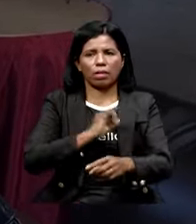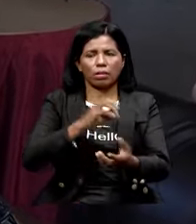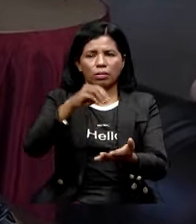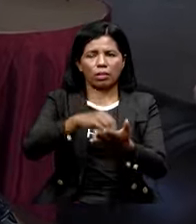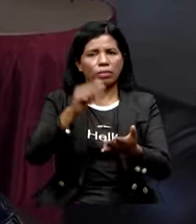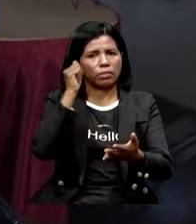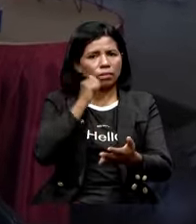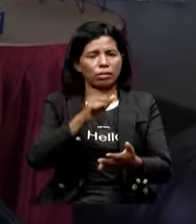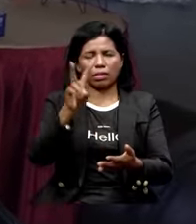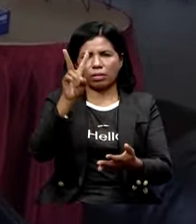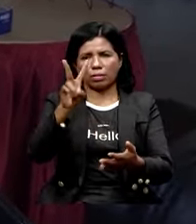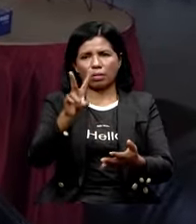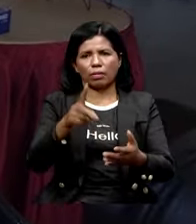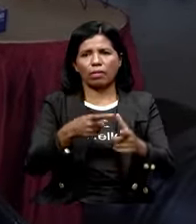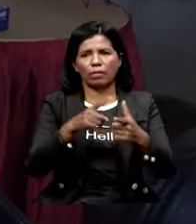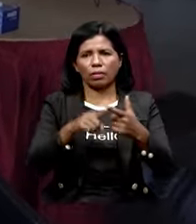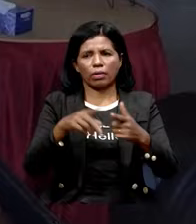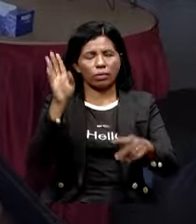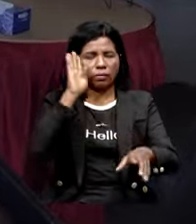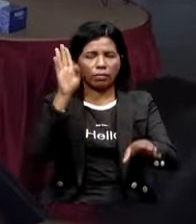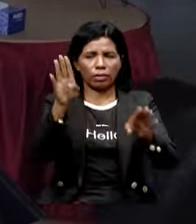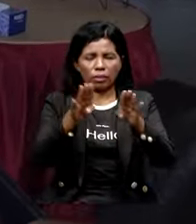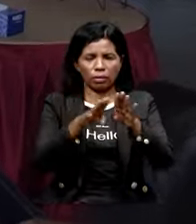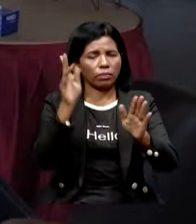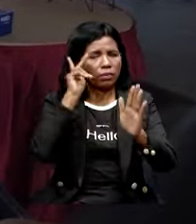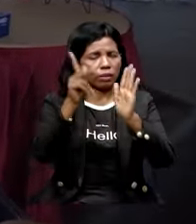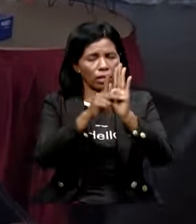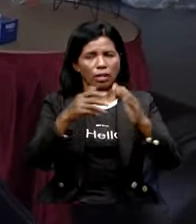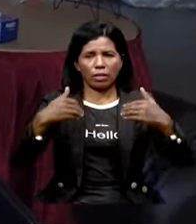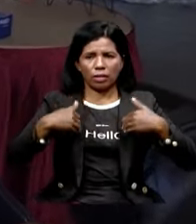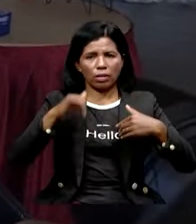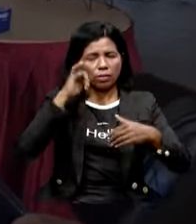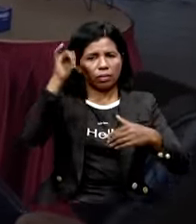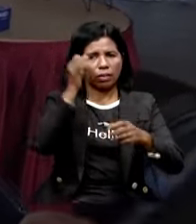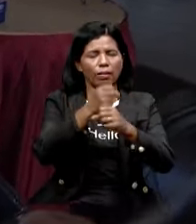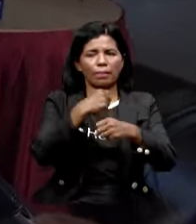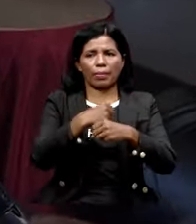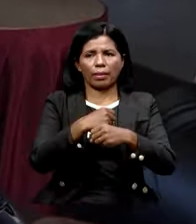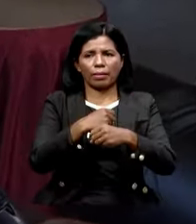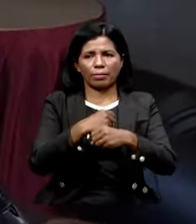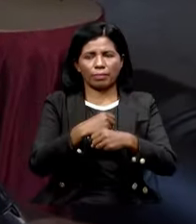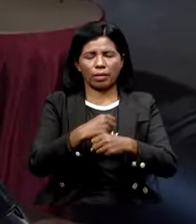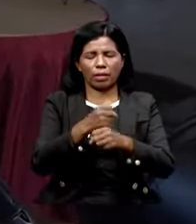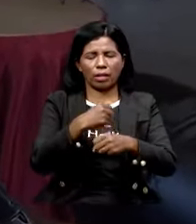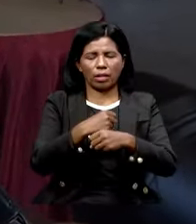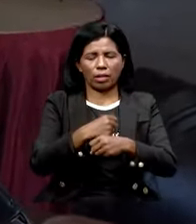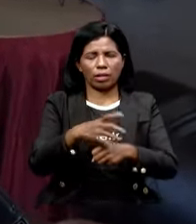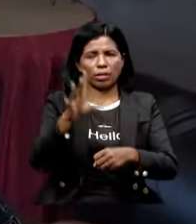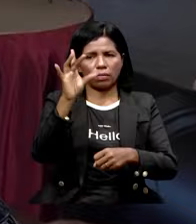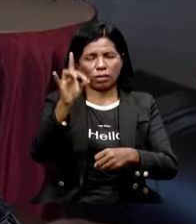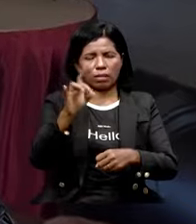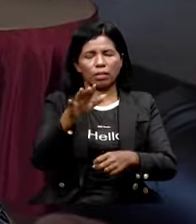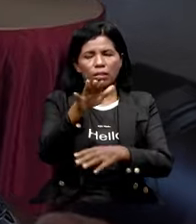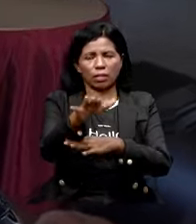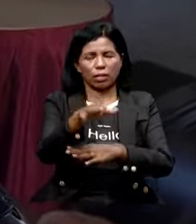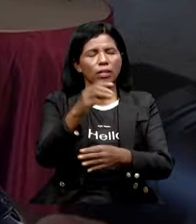rua. Feto rua, tá, uma foto não foi. E a tiona, forcei, mas começa a ver quadro, né, mas o Ciro de Loraica não está,